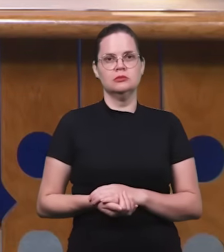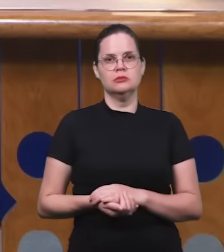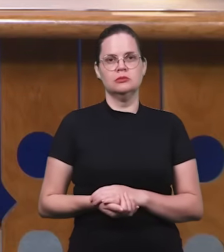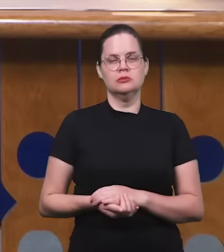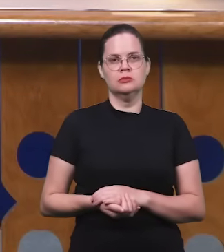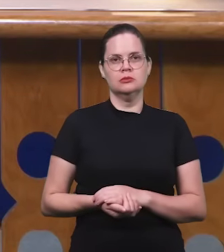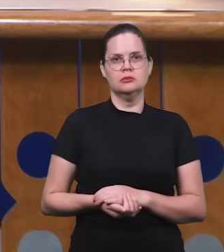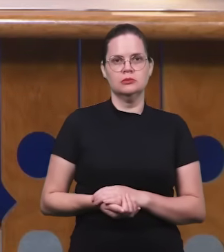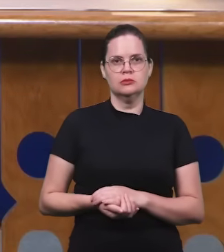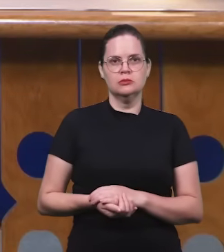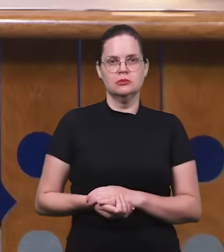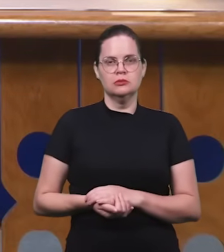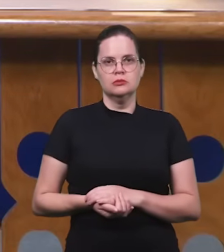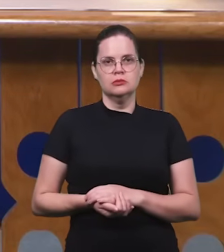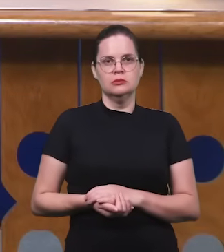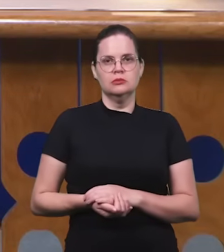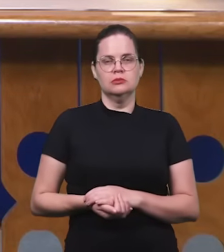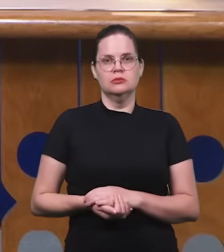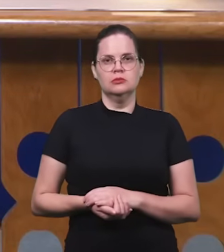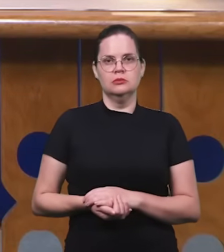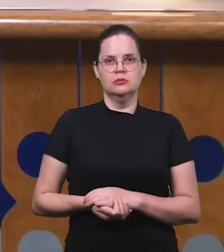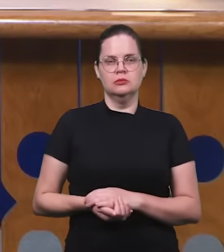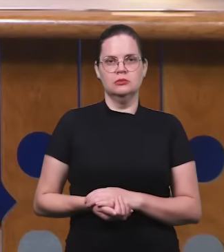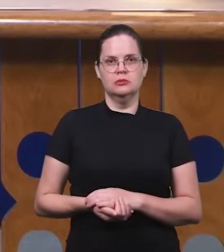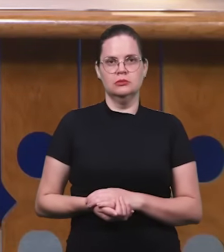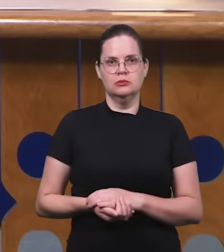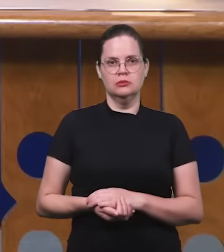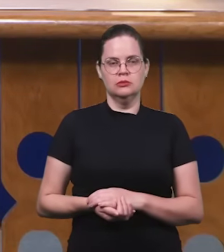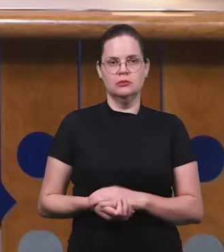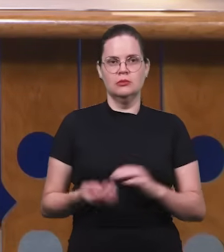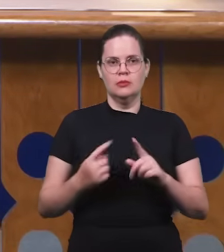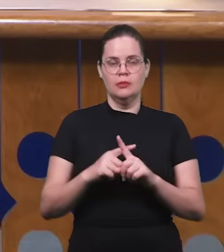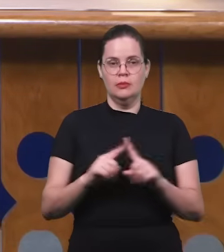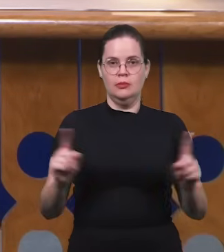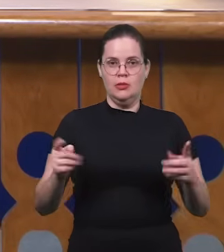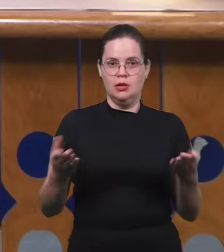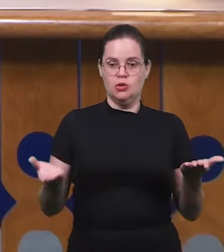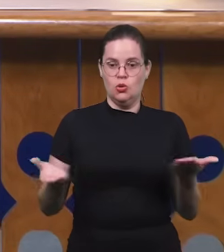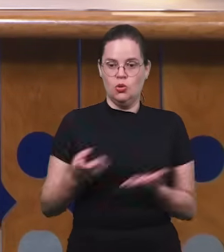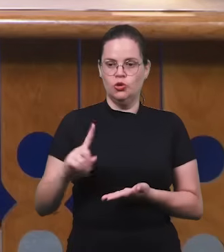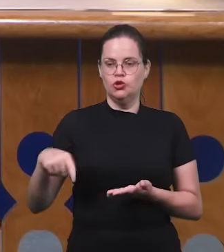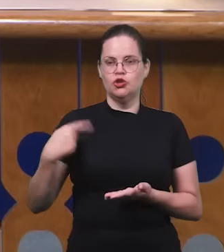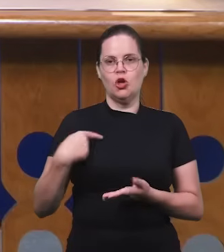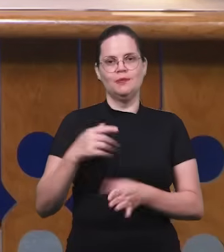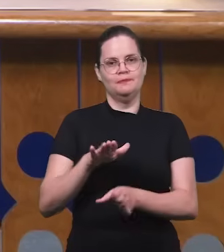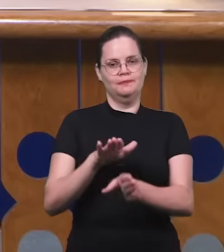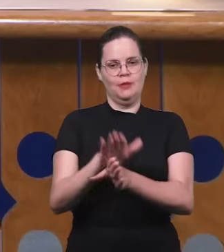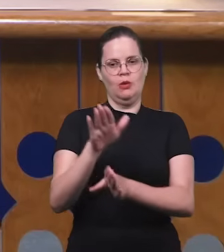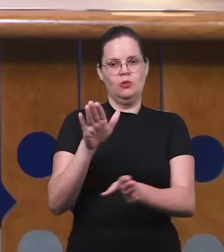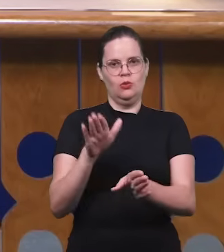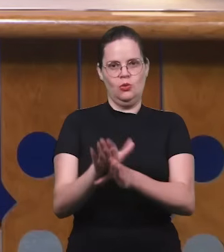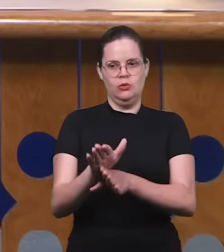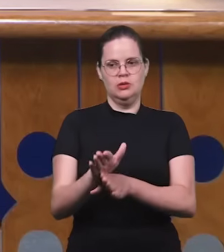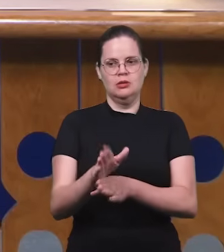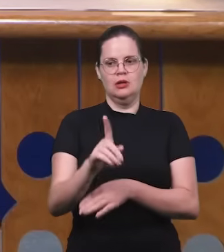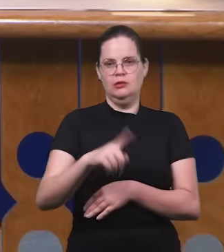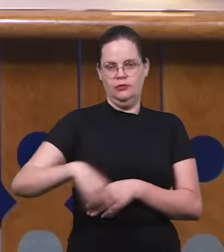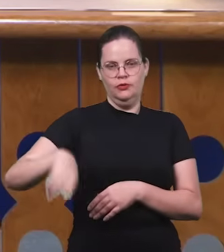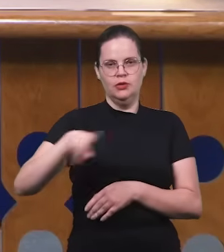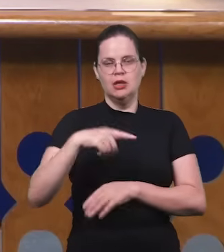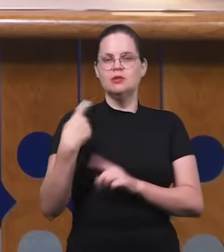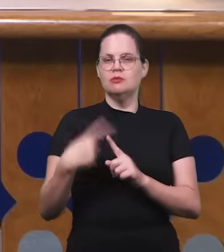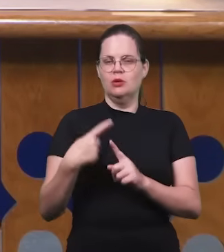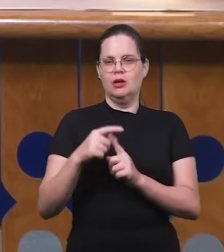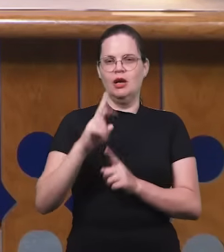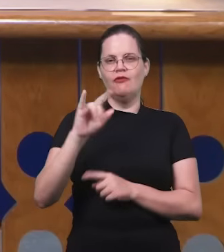Mas há um alerta que gostaríamos de fazer nessas mensagens que vamos trazer ao